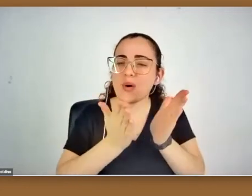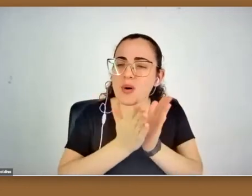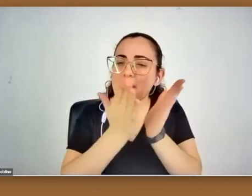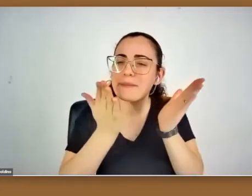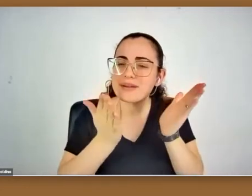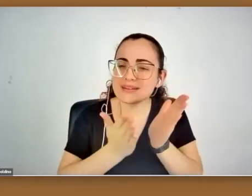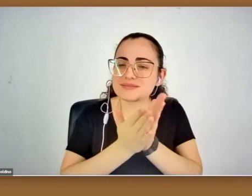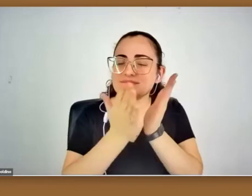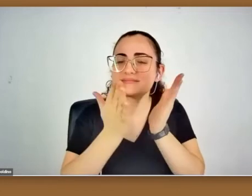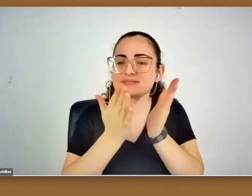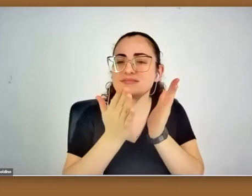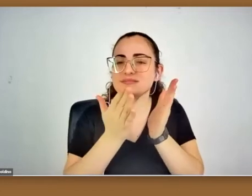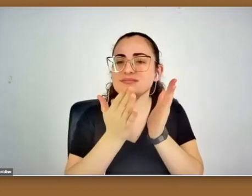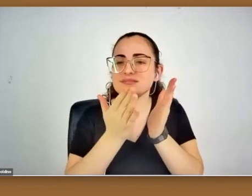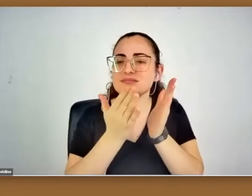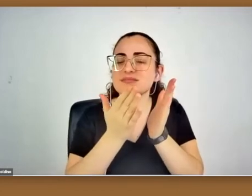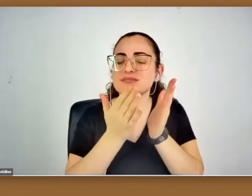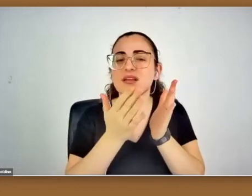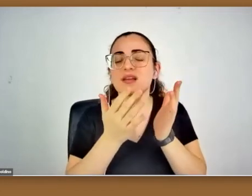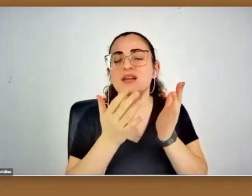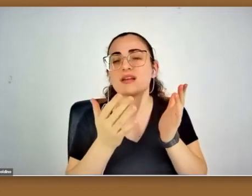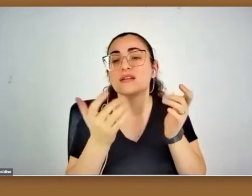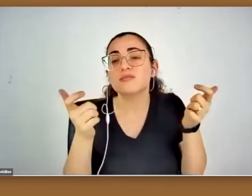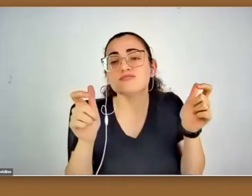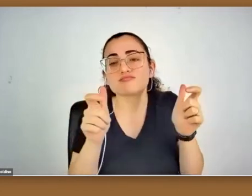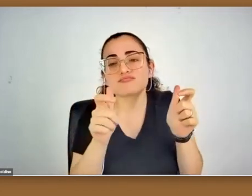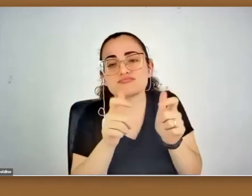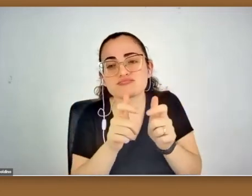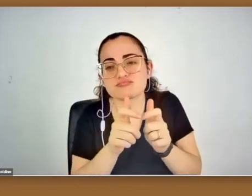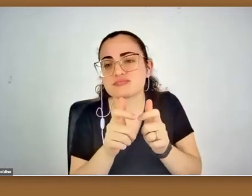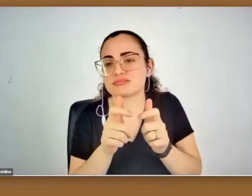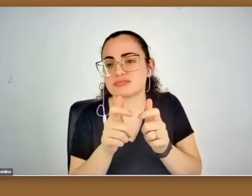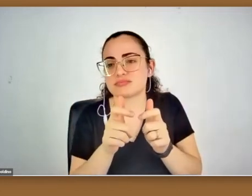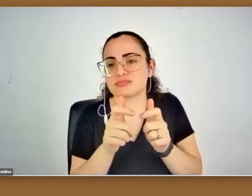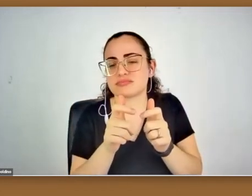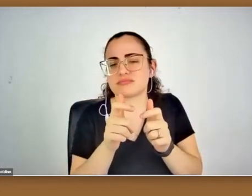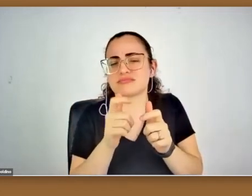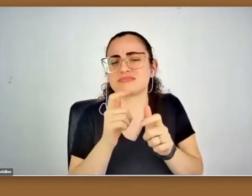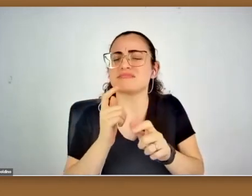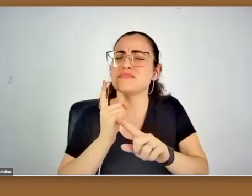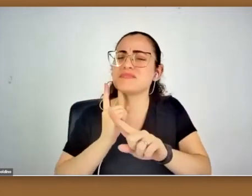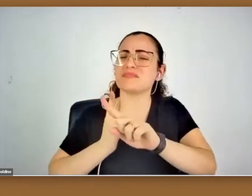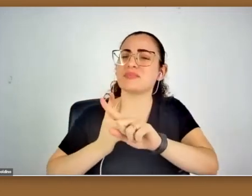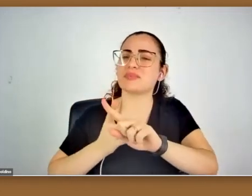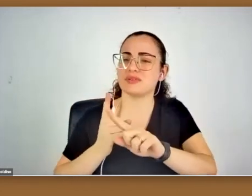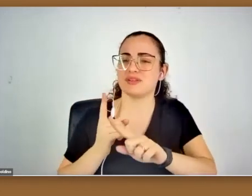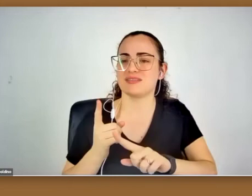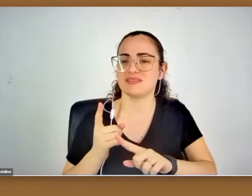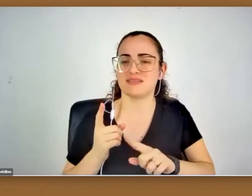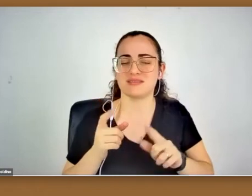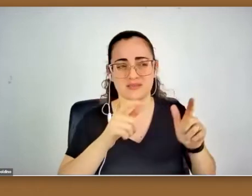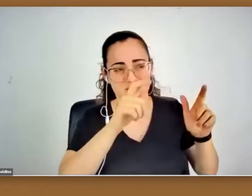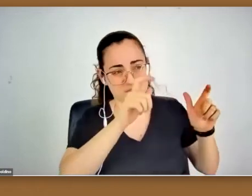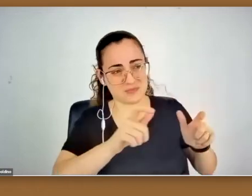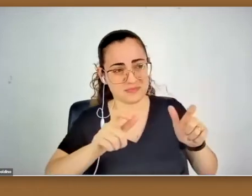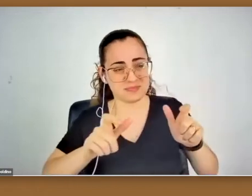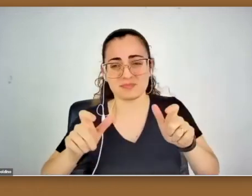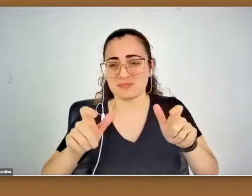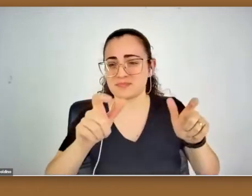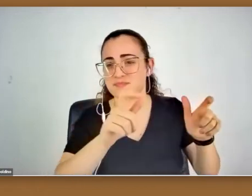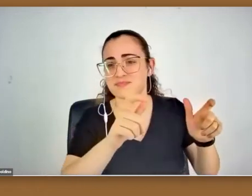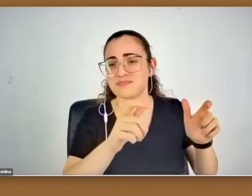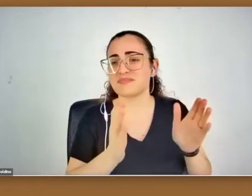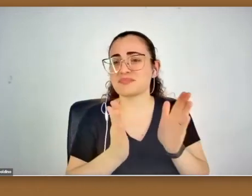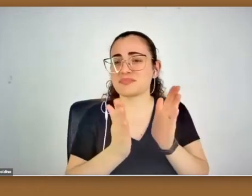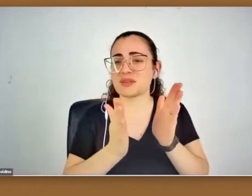vulneráveis ambientalmente, tá? Para esse tipo de transmissão de doenças. Então, se você tem que necessitam